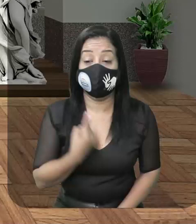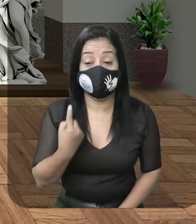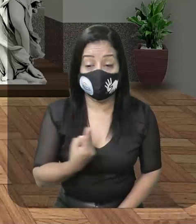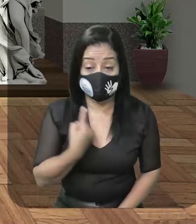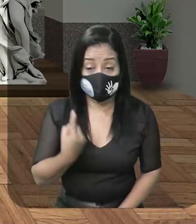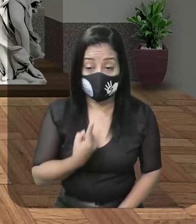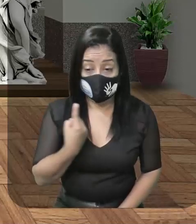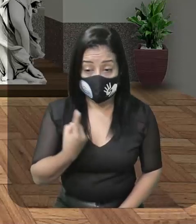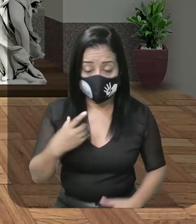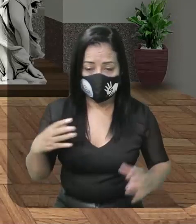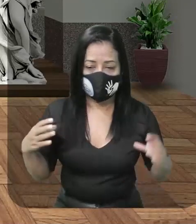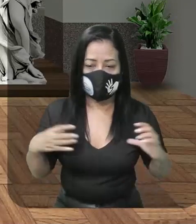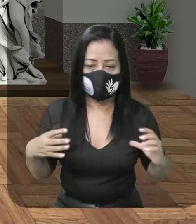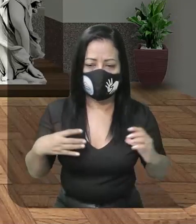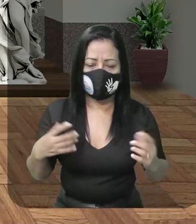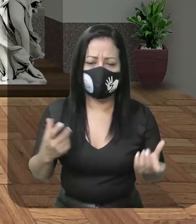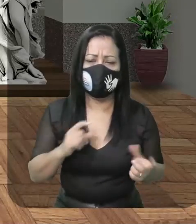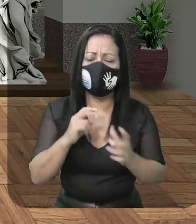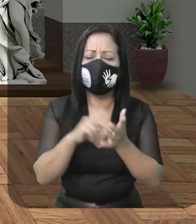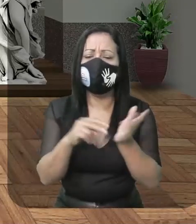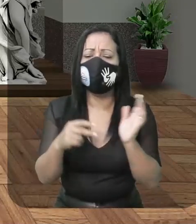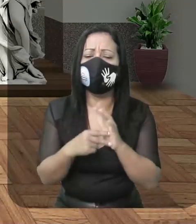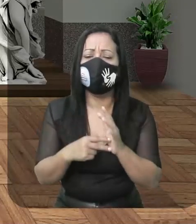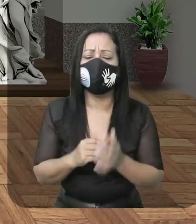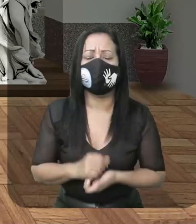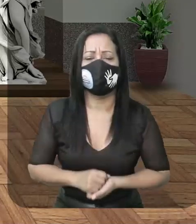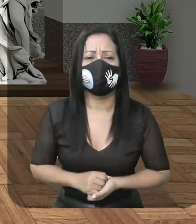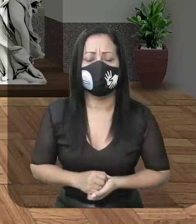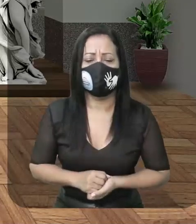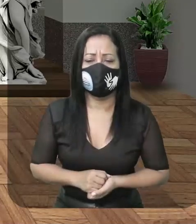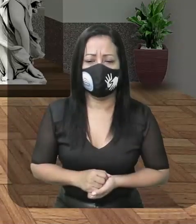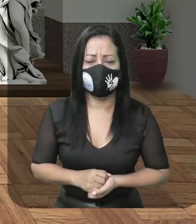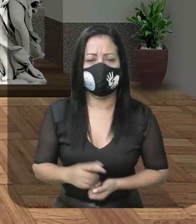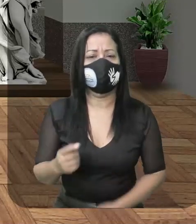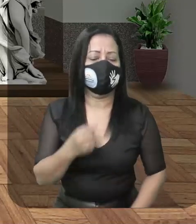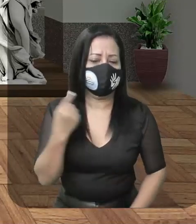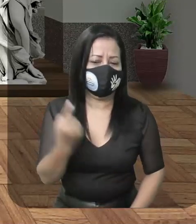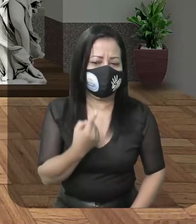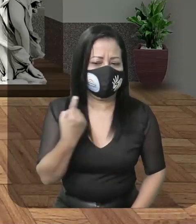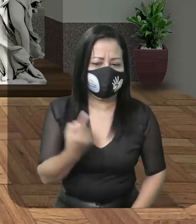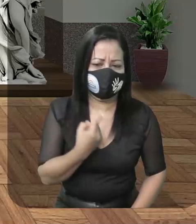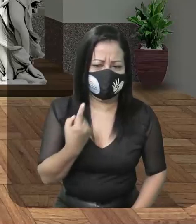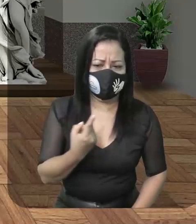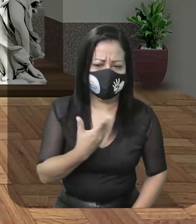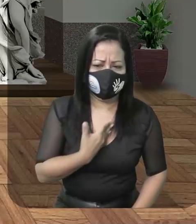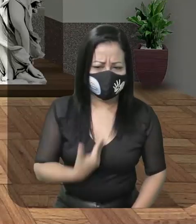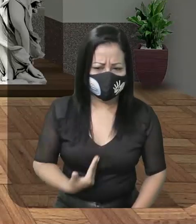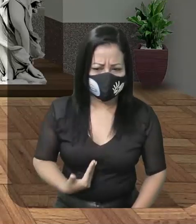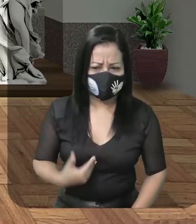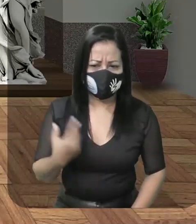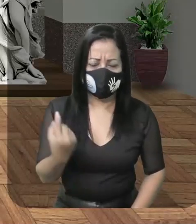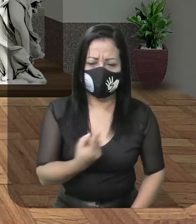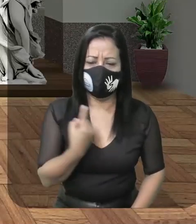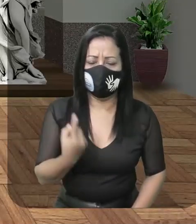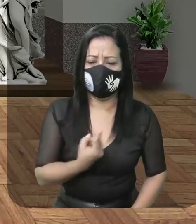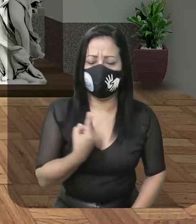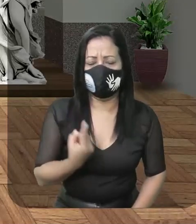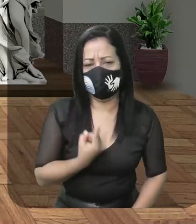Autonomia, ela significa uma determinada independência. Vocês já viram